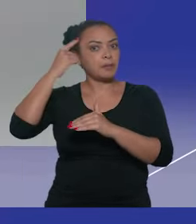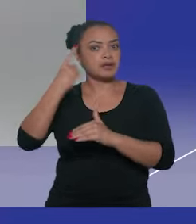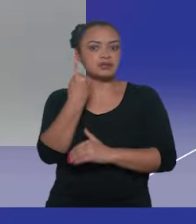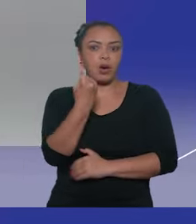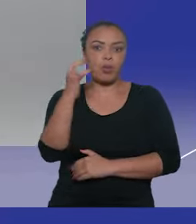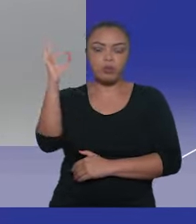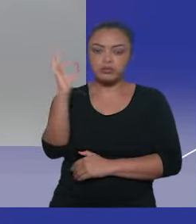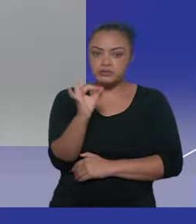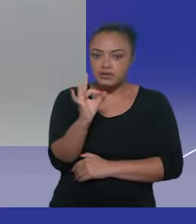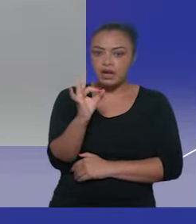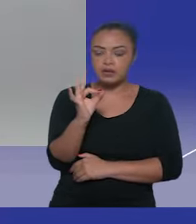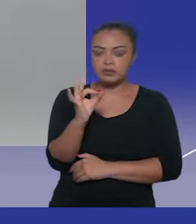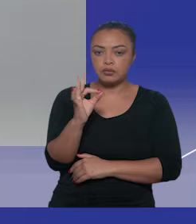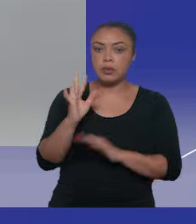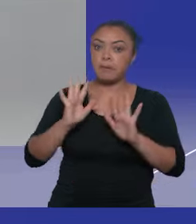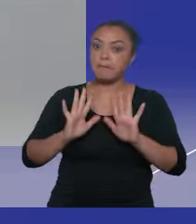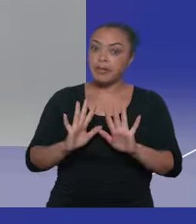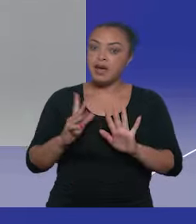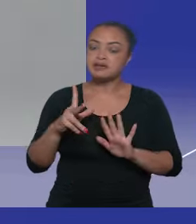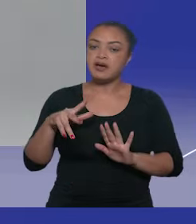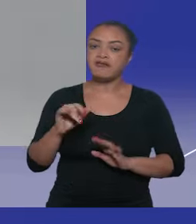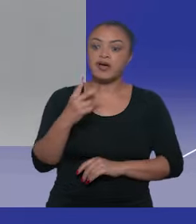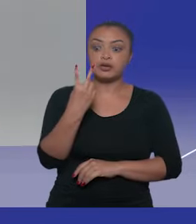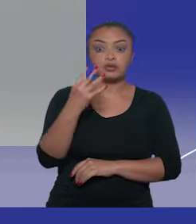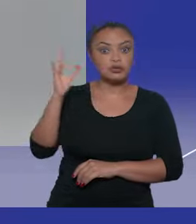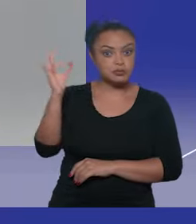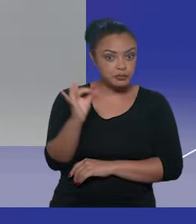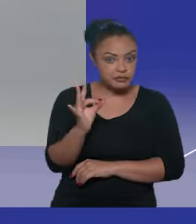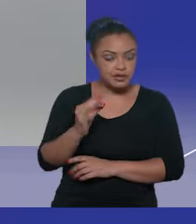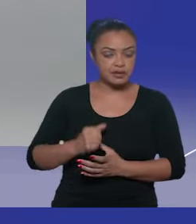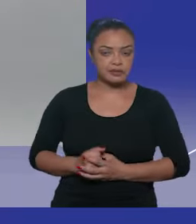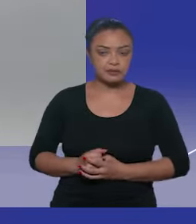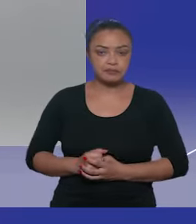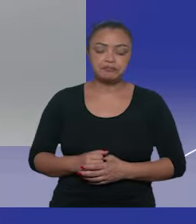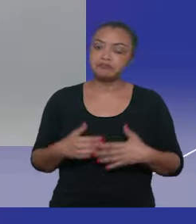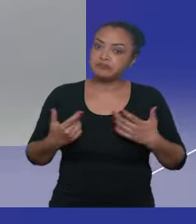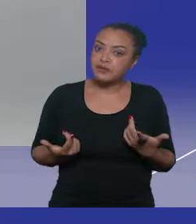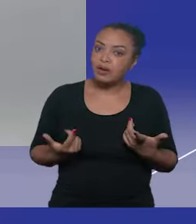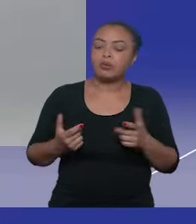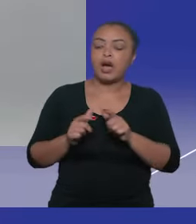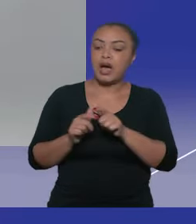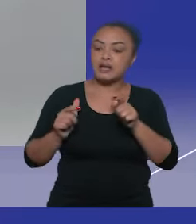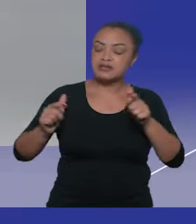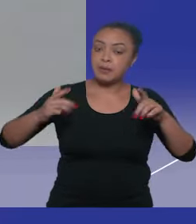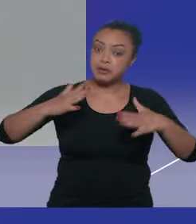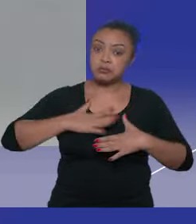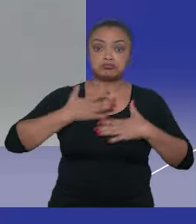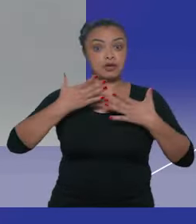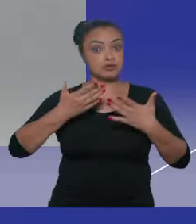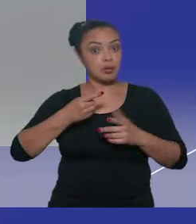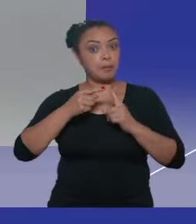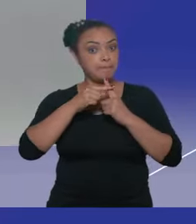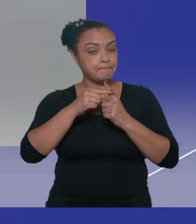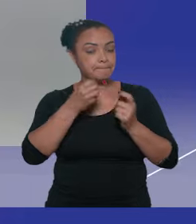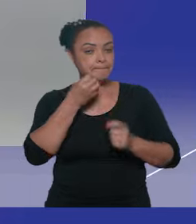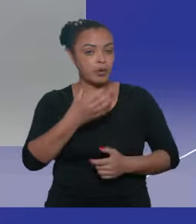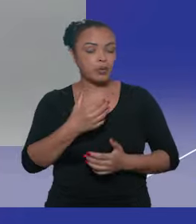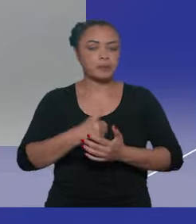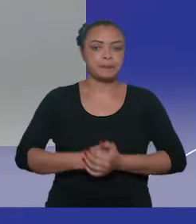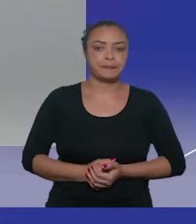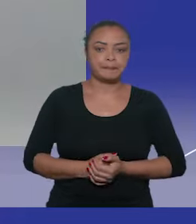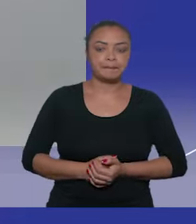surpreendidos. A gente esperava um crescimento ali perto de 1%, esse ano vai crescer um pouco mais de 2%. Então, foi um crescimento muito